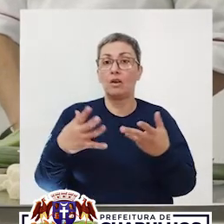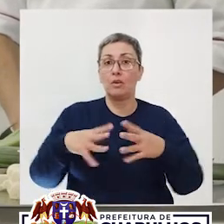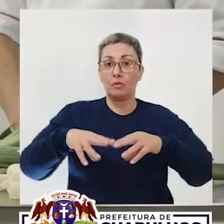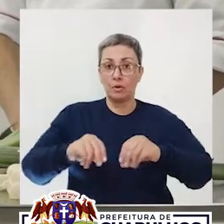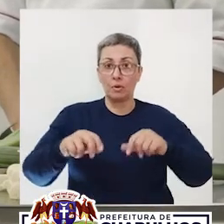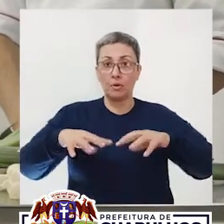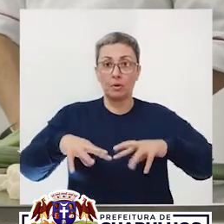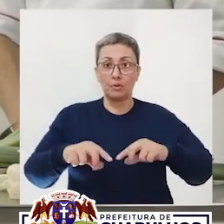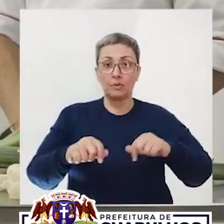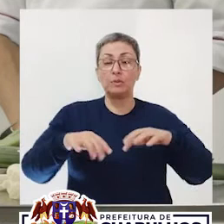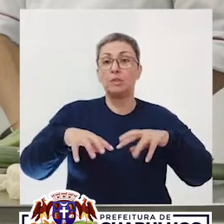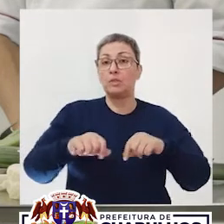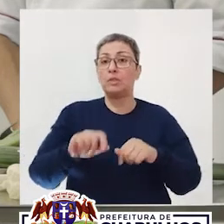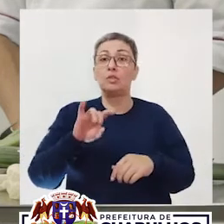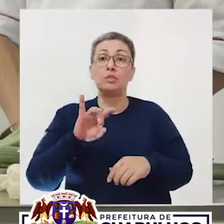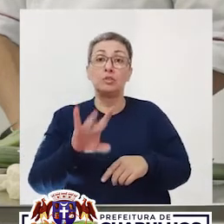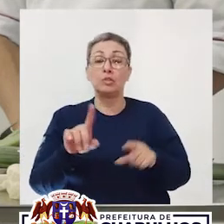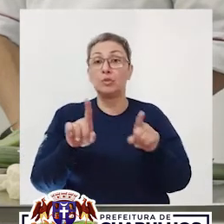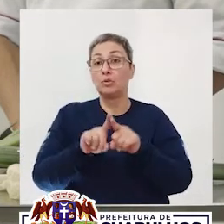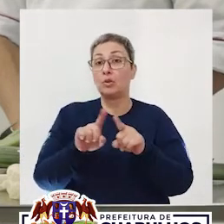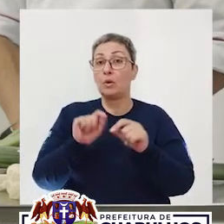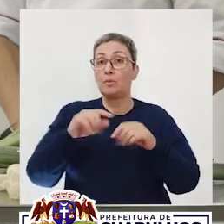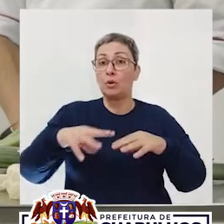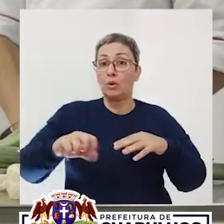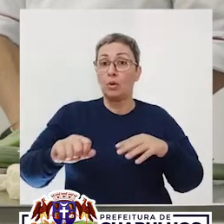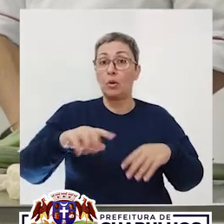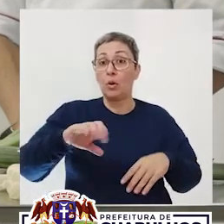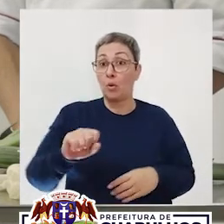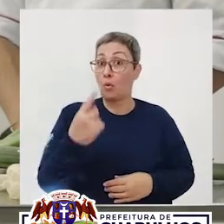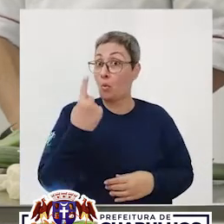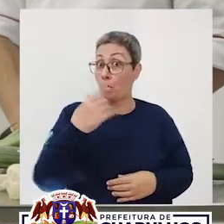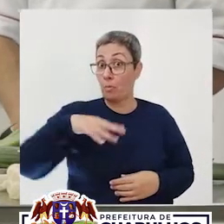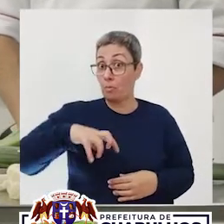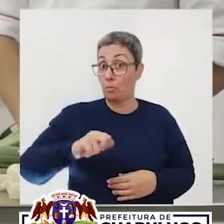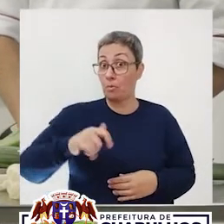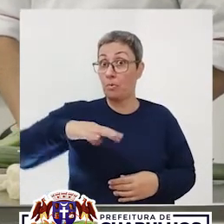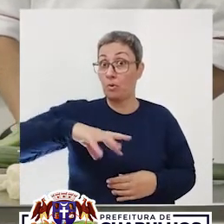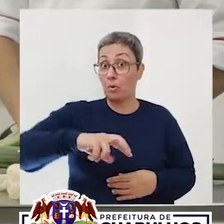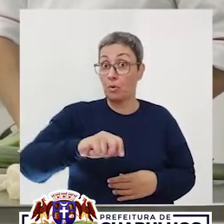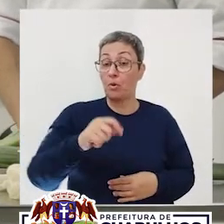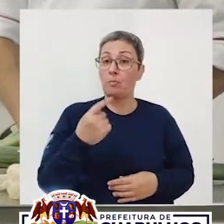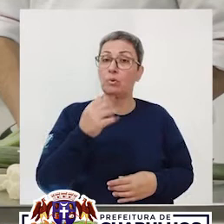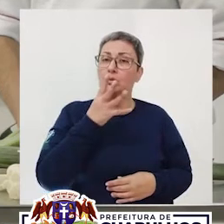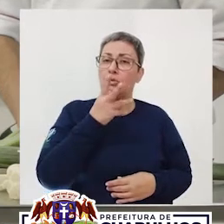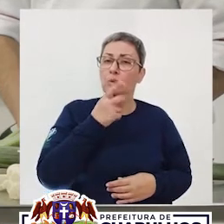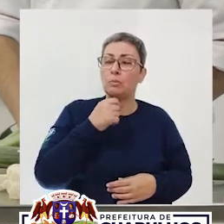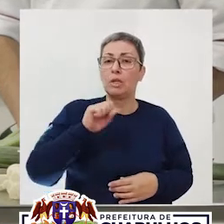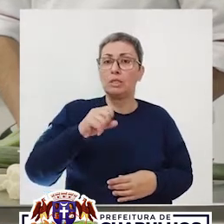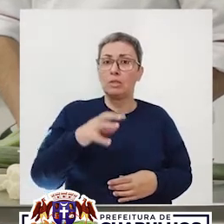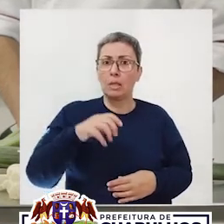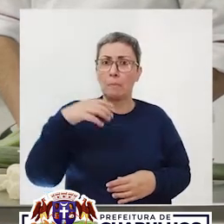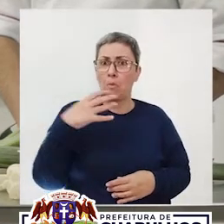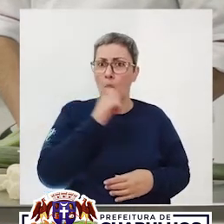Agora eu vou mexer com a mão, só que é assim, você mexe com uma mão só, um pouco devagar, porque